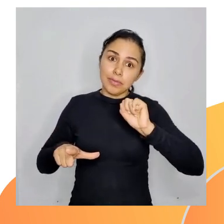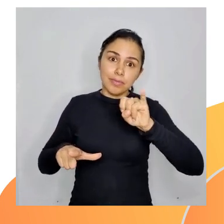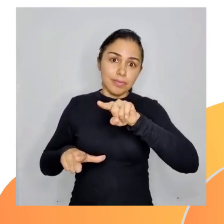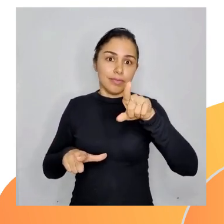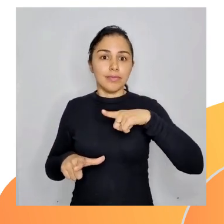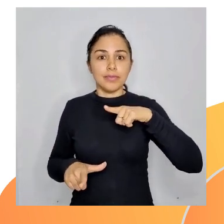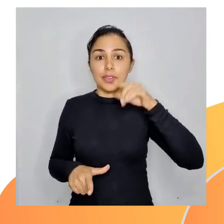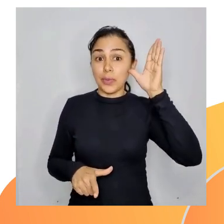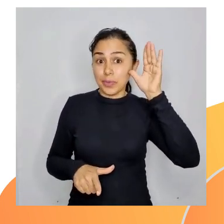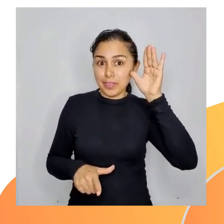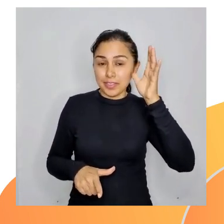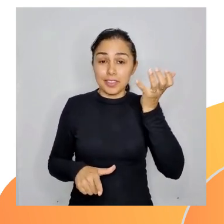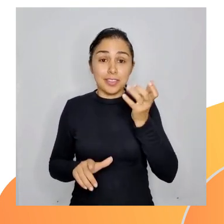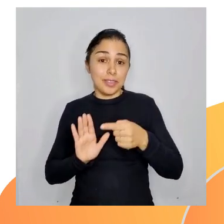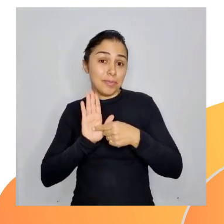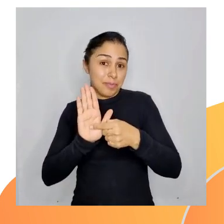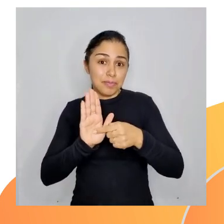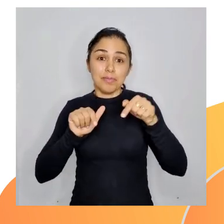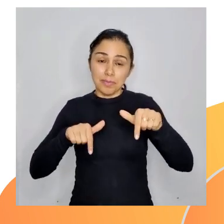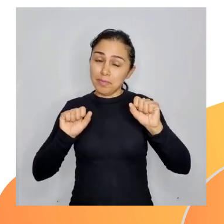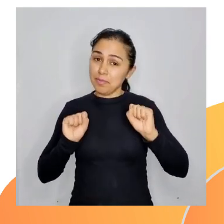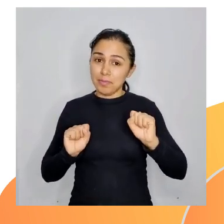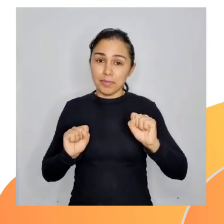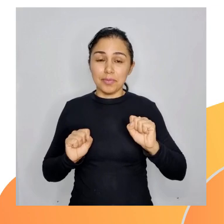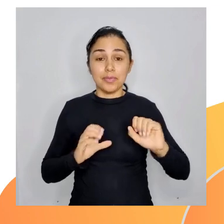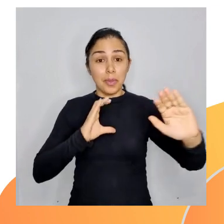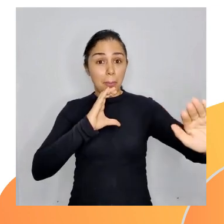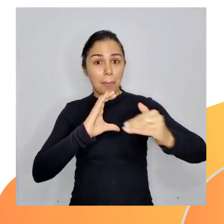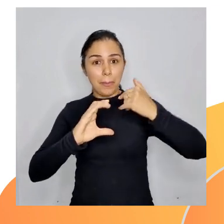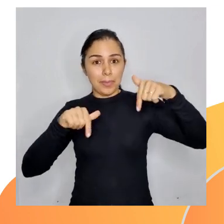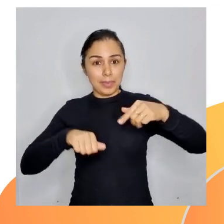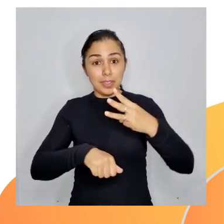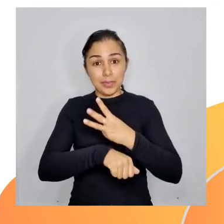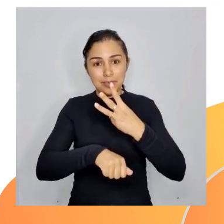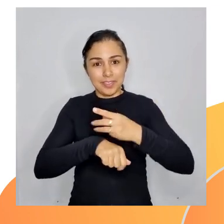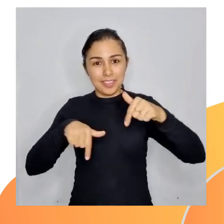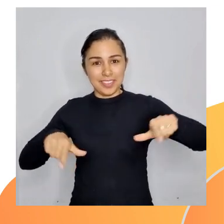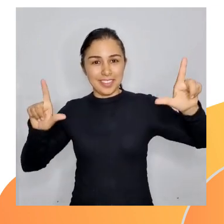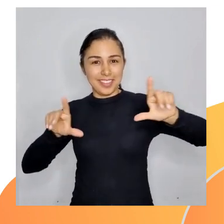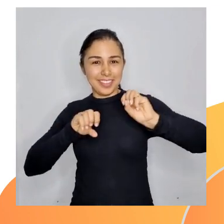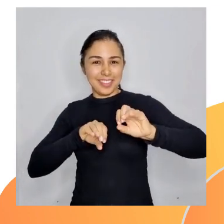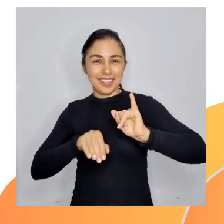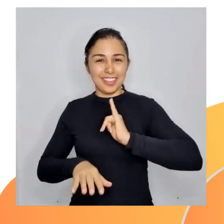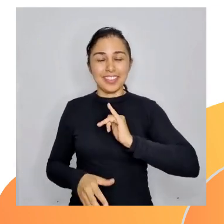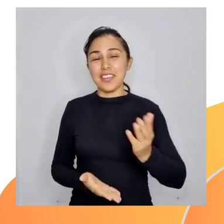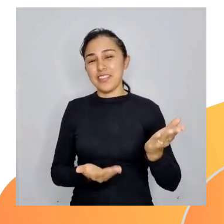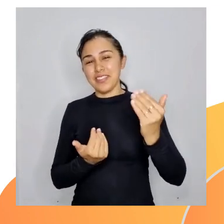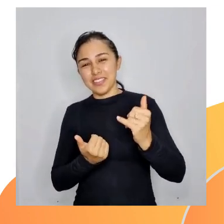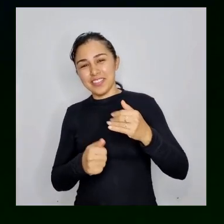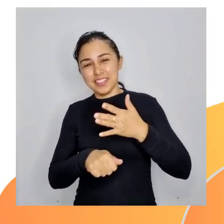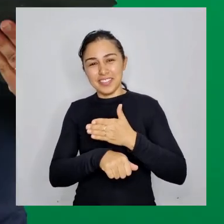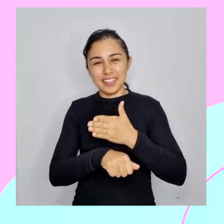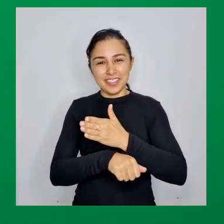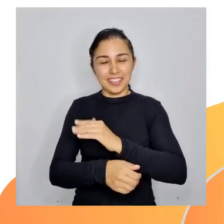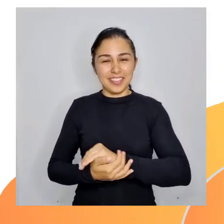mais a colocar aqui conosco. Manda aqui pra gente no WhatsApp da TV do Caítes. Vem participar